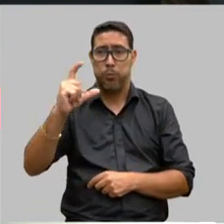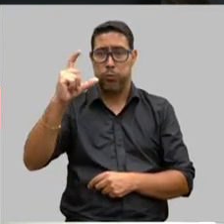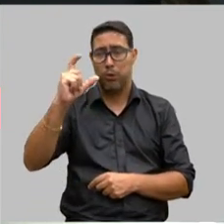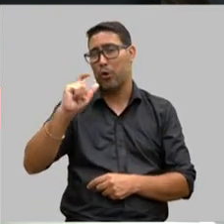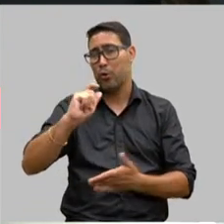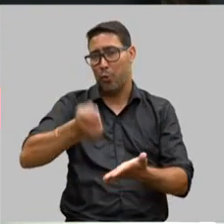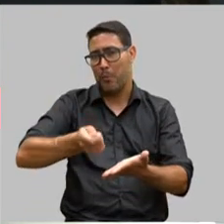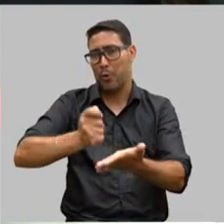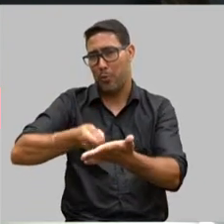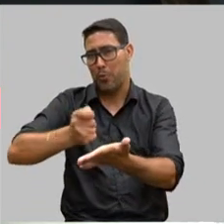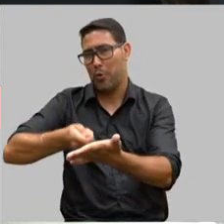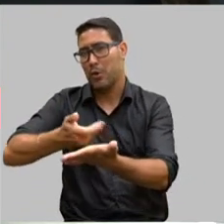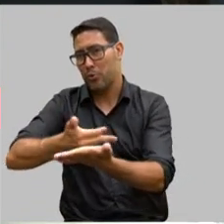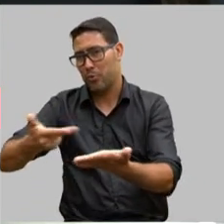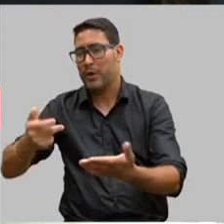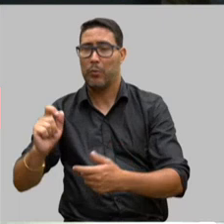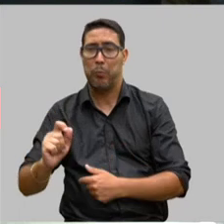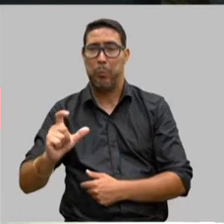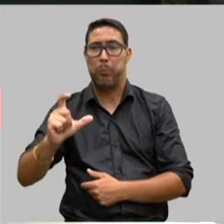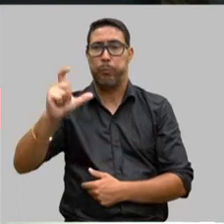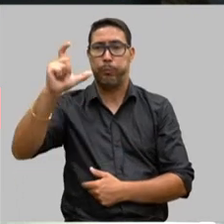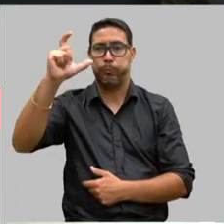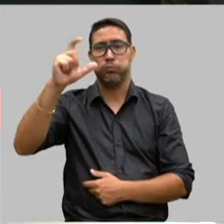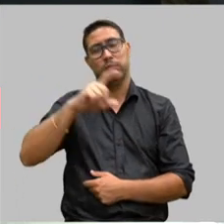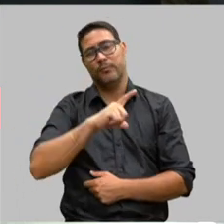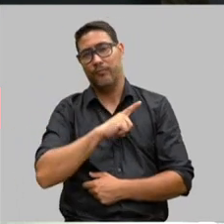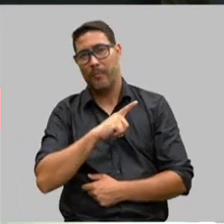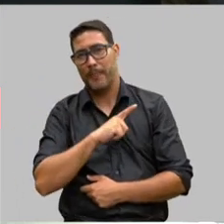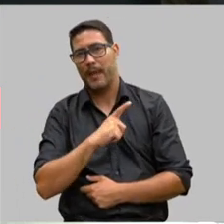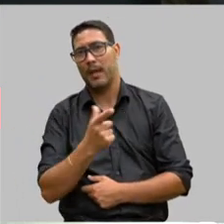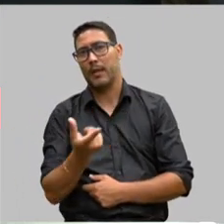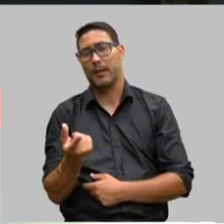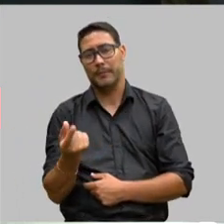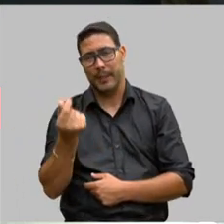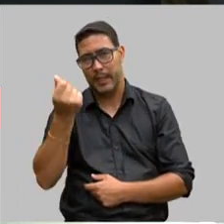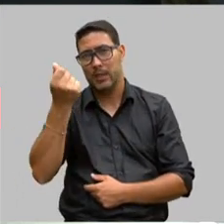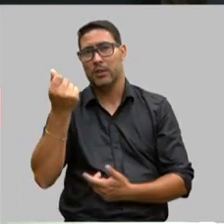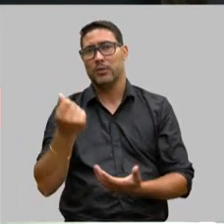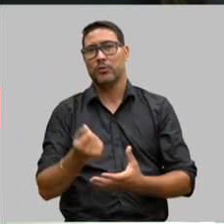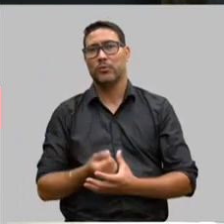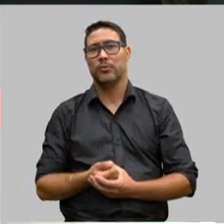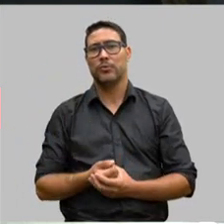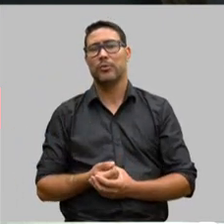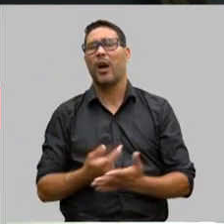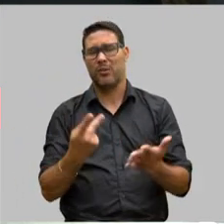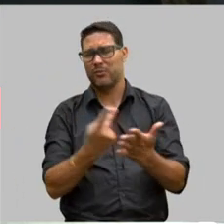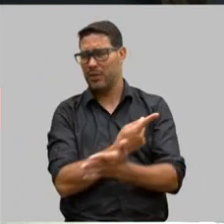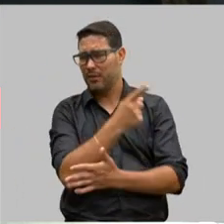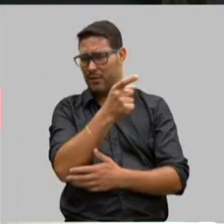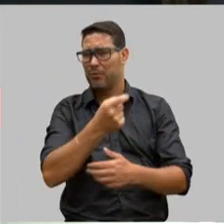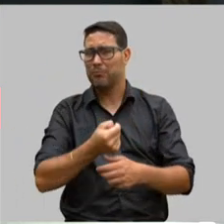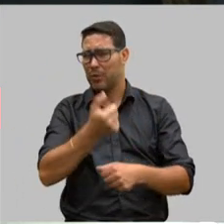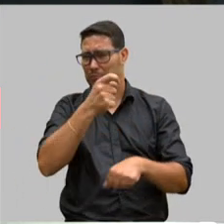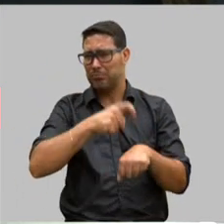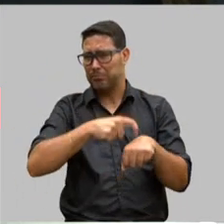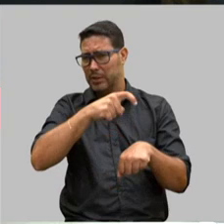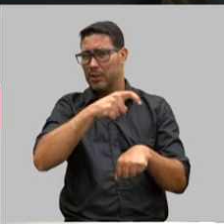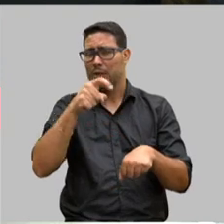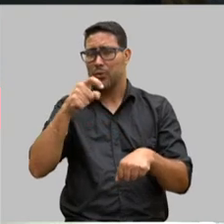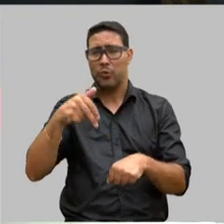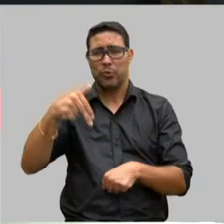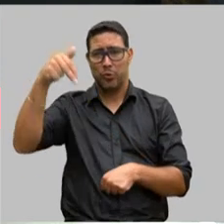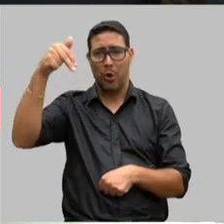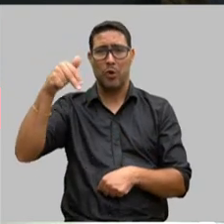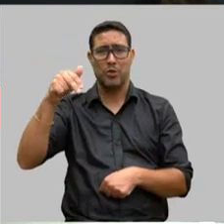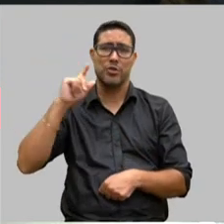dos produtos agrícolas. Você tem... Aconteceu agora, recente, no norte de Minas,